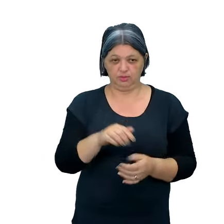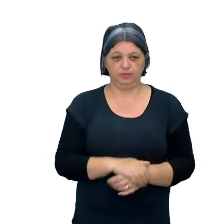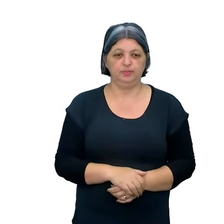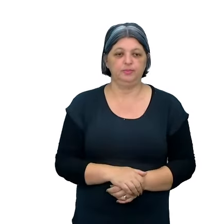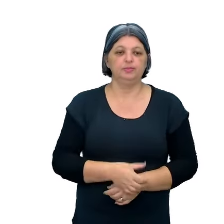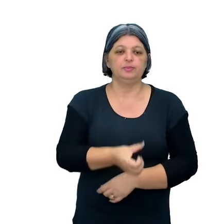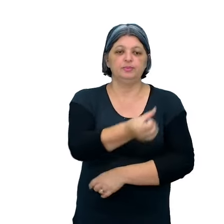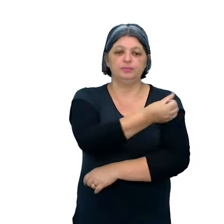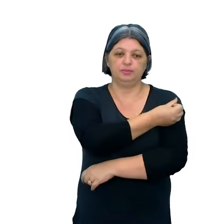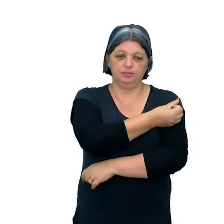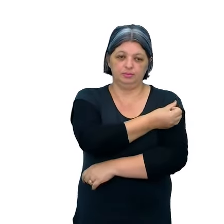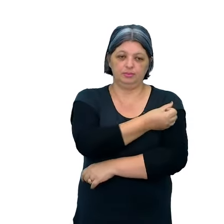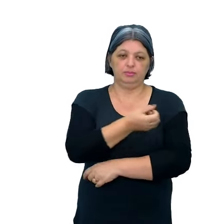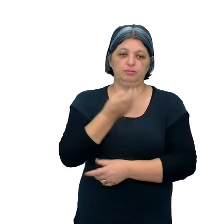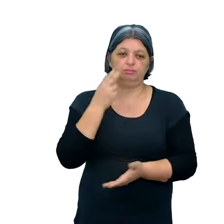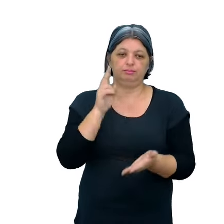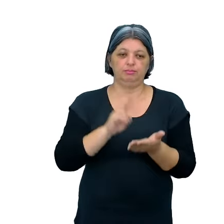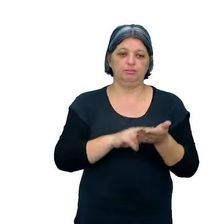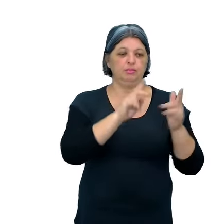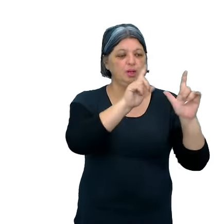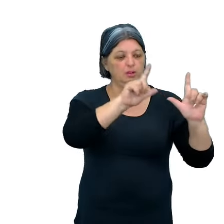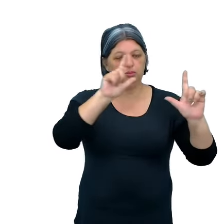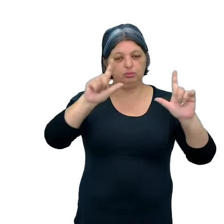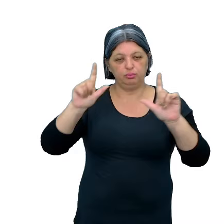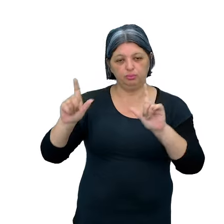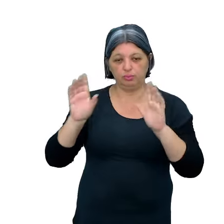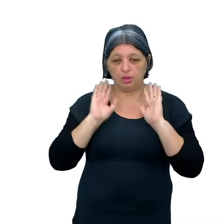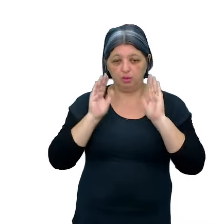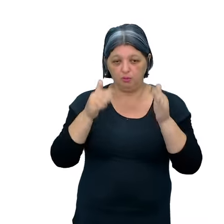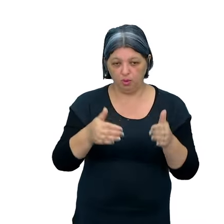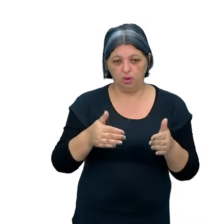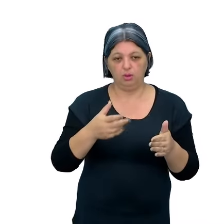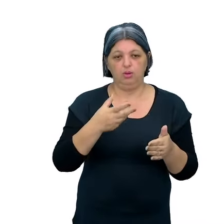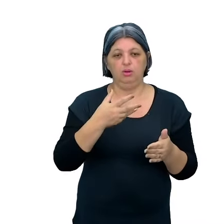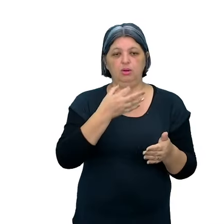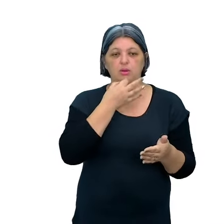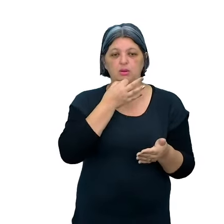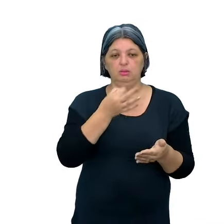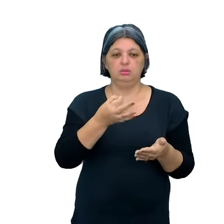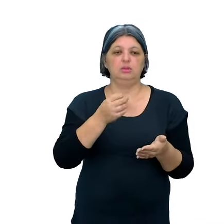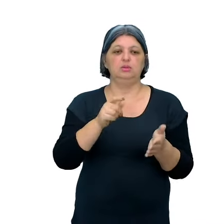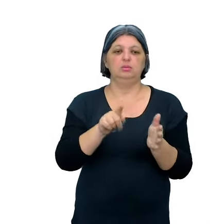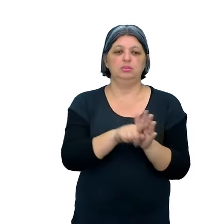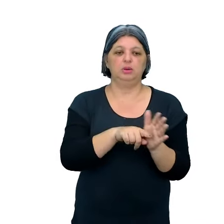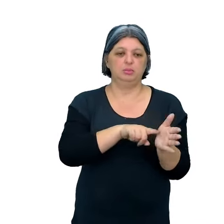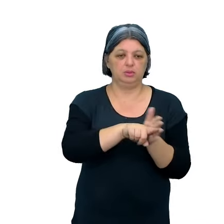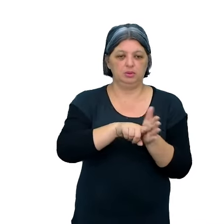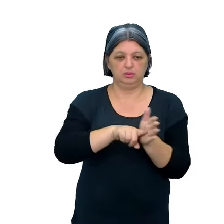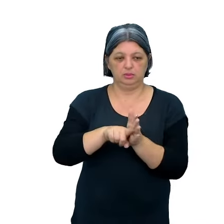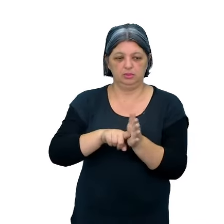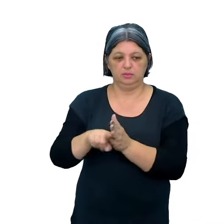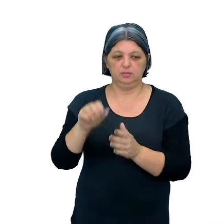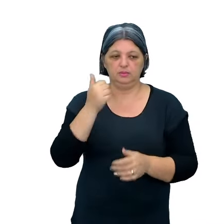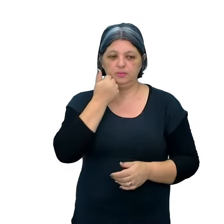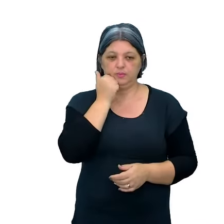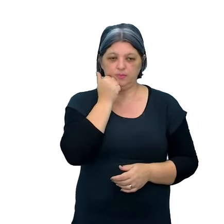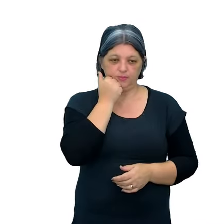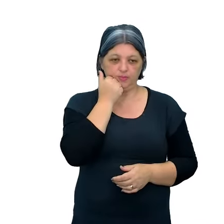será abordado um cartaz com foco no artigo de divulgação científica. Então, há aí uma